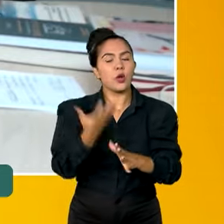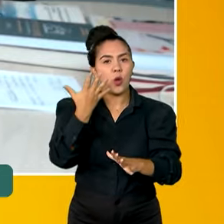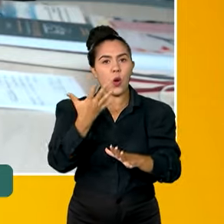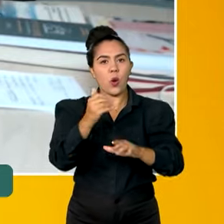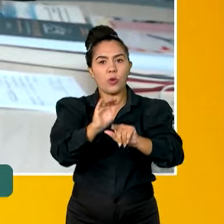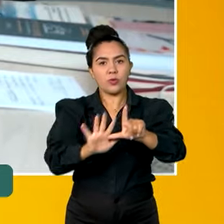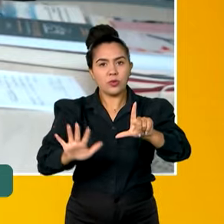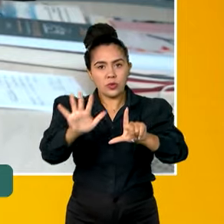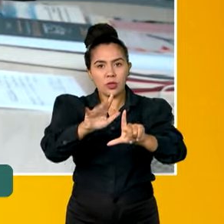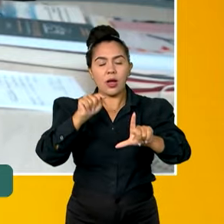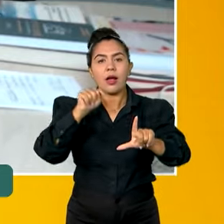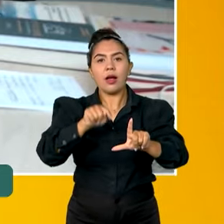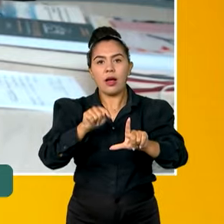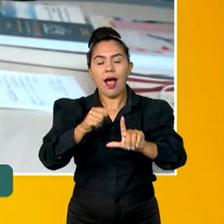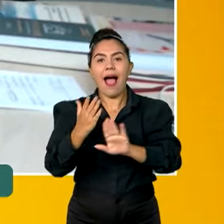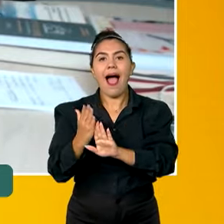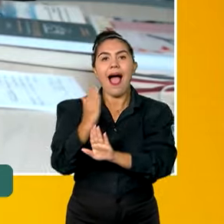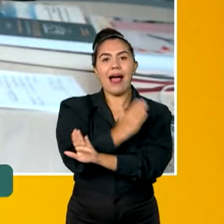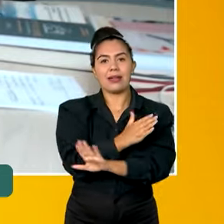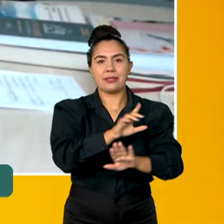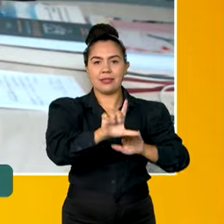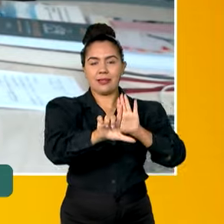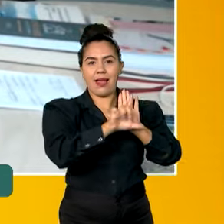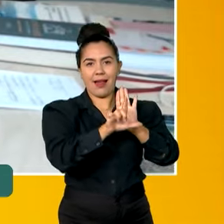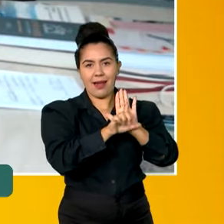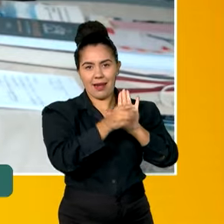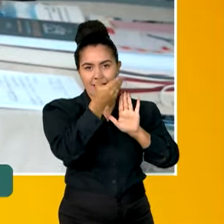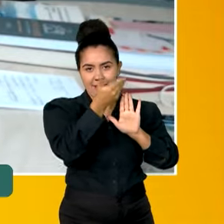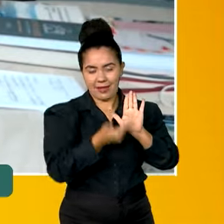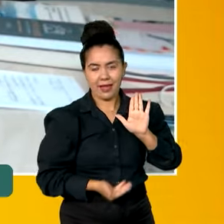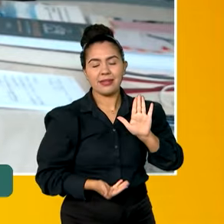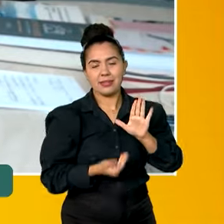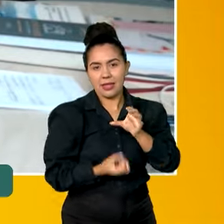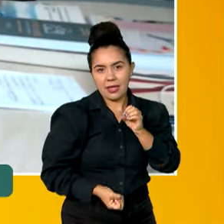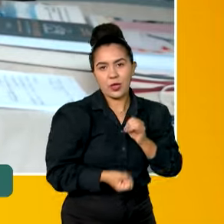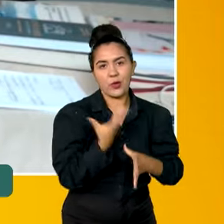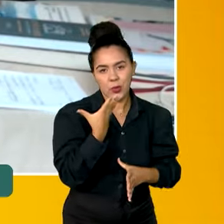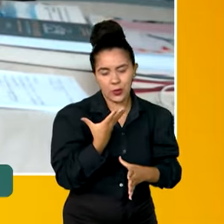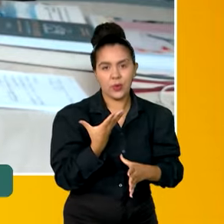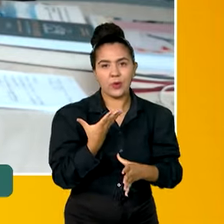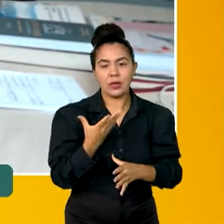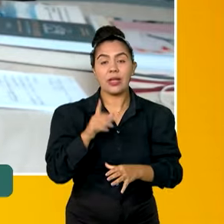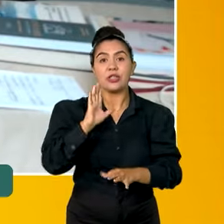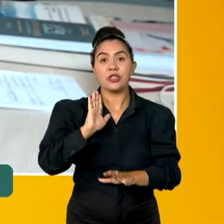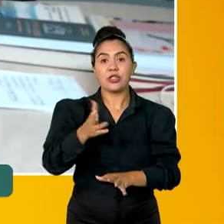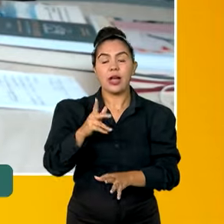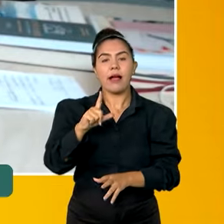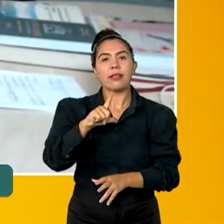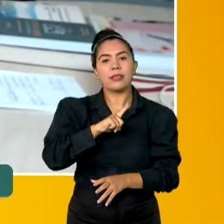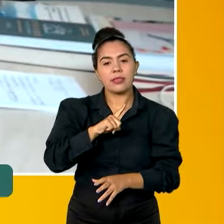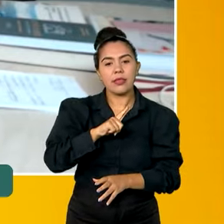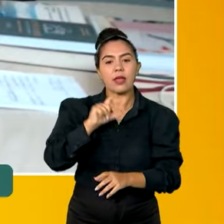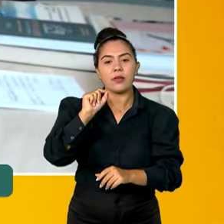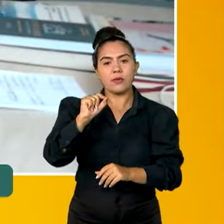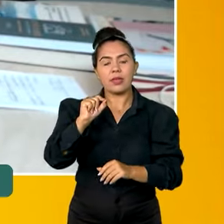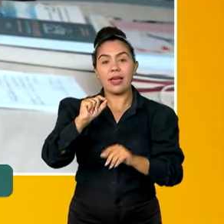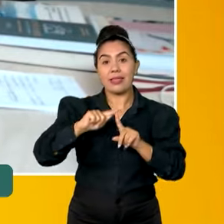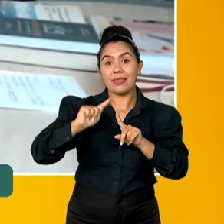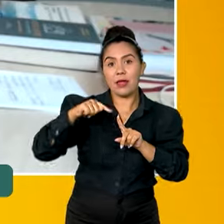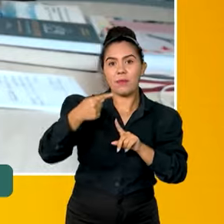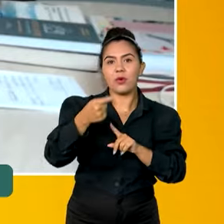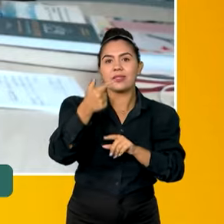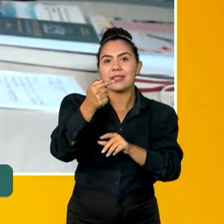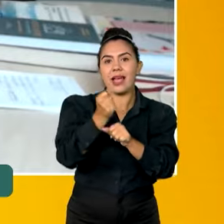da existência de uma lei de acesso à informação no Brasil. O Portal da Transparência precede em 7 anos a Lei de Acesso à Informação,